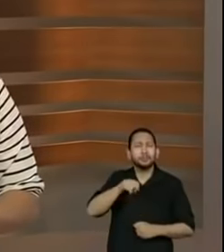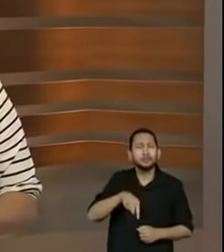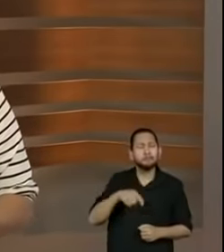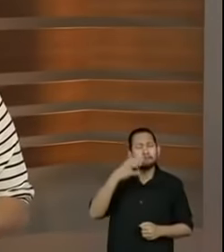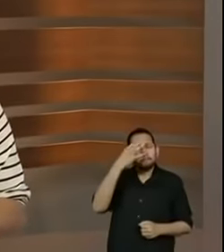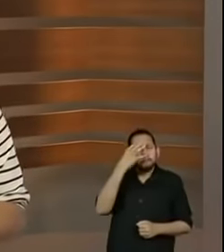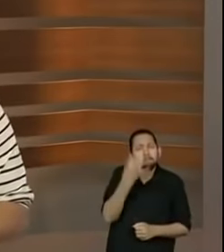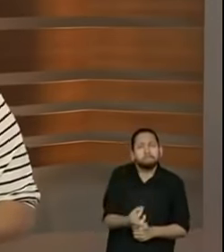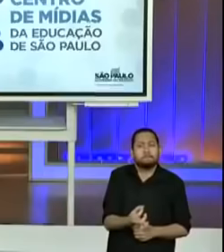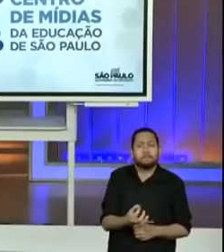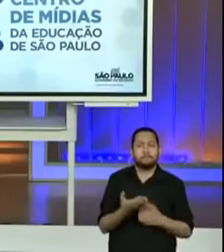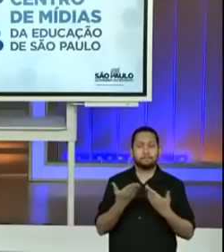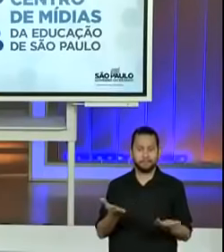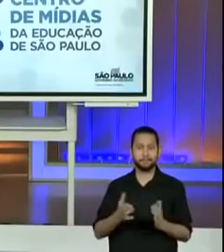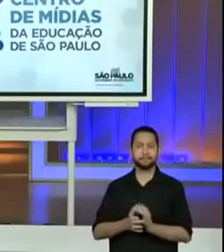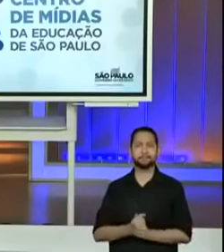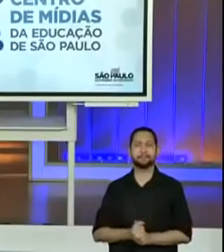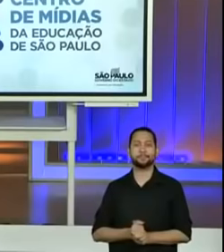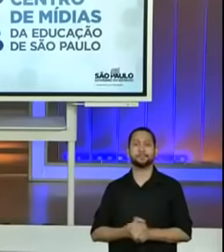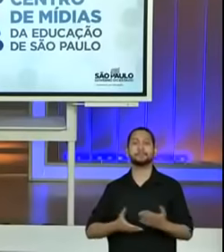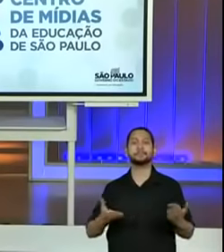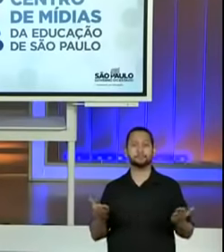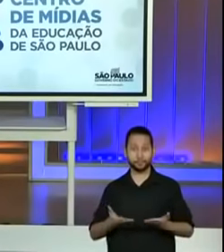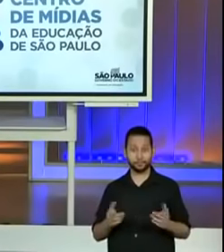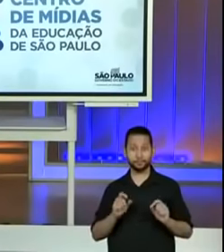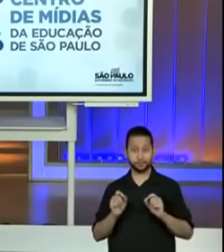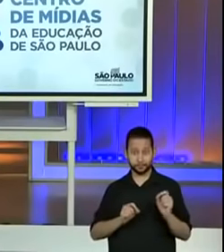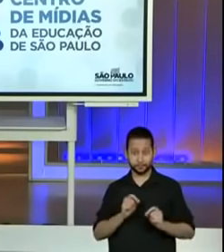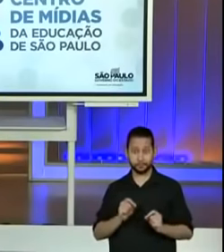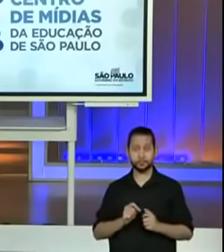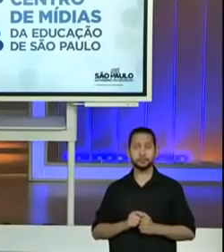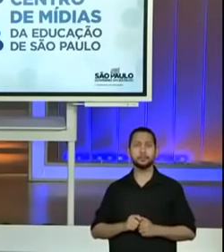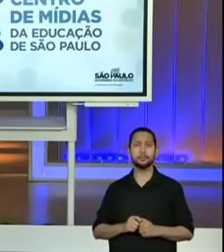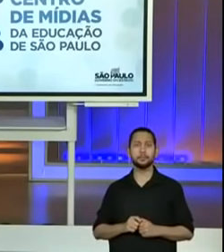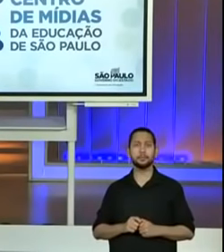obrigada, ok? Certo, pessoal? E vamos lá.